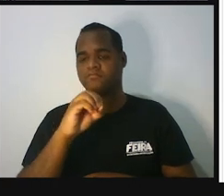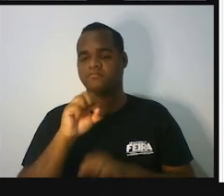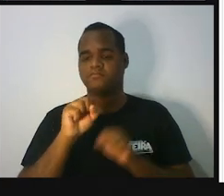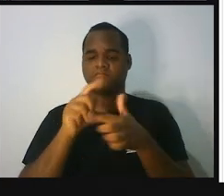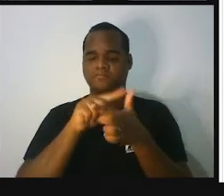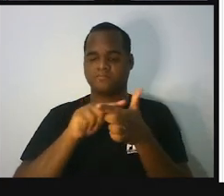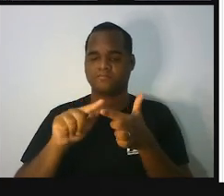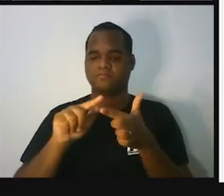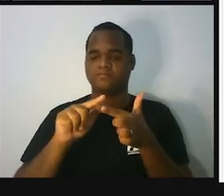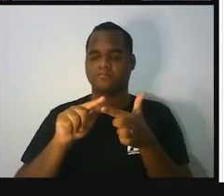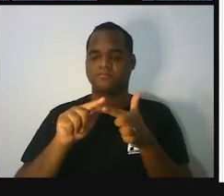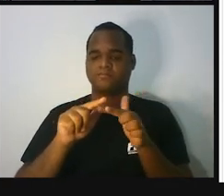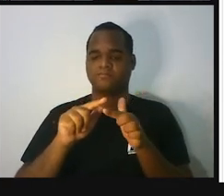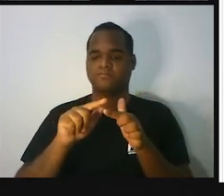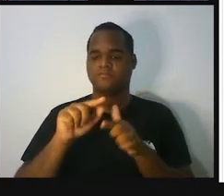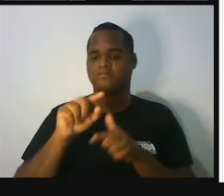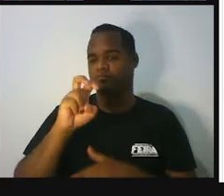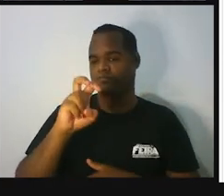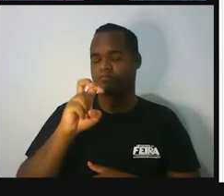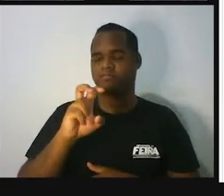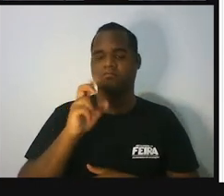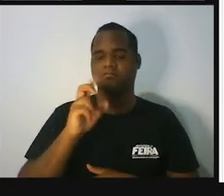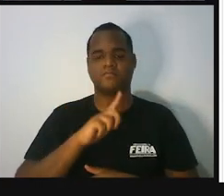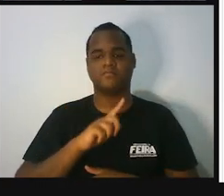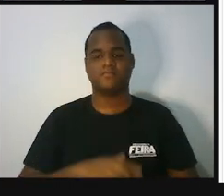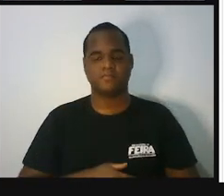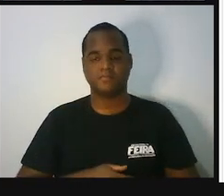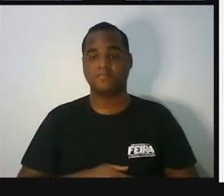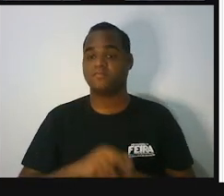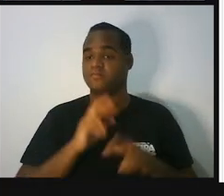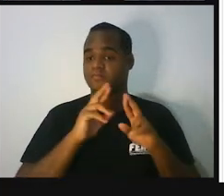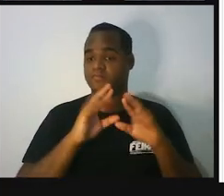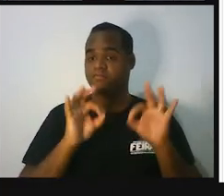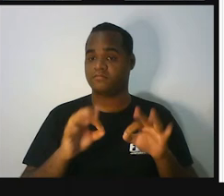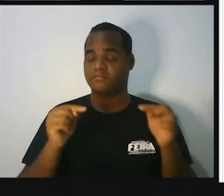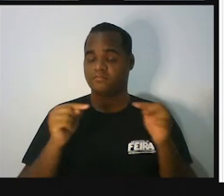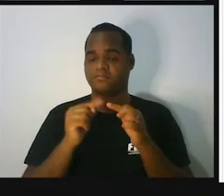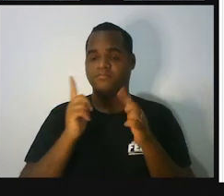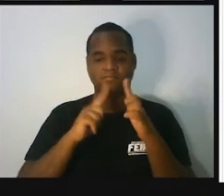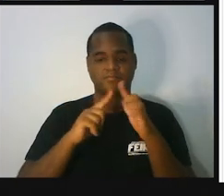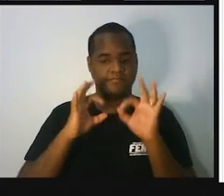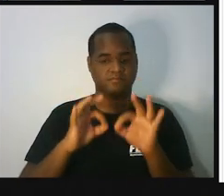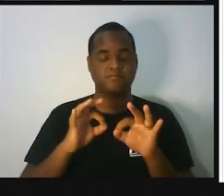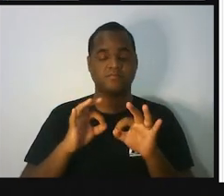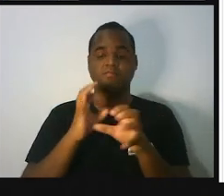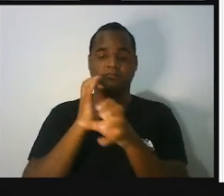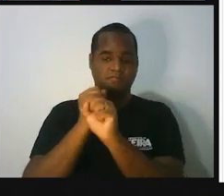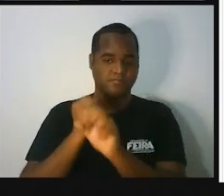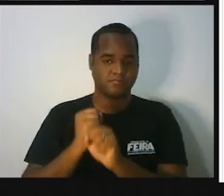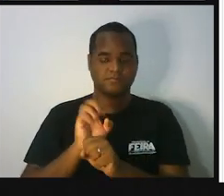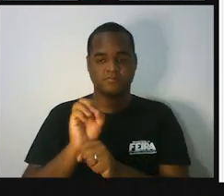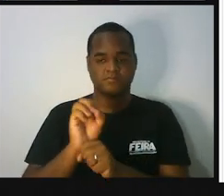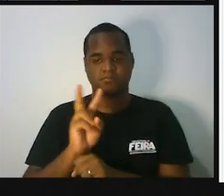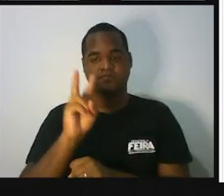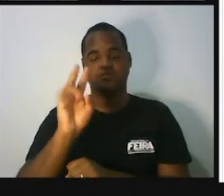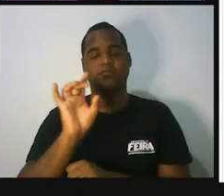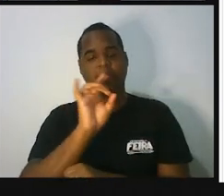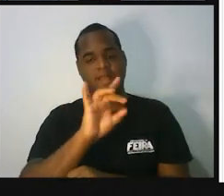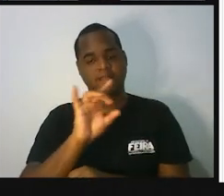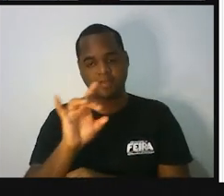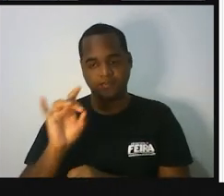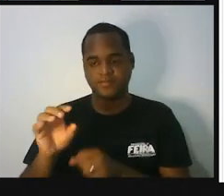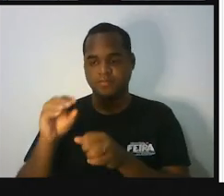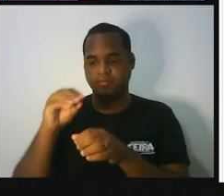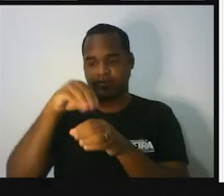dividido por 5. O resultado disso vai ser o valor de cada ângulo